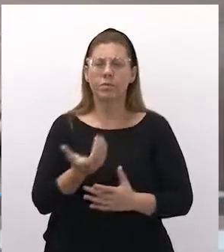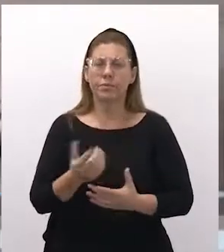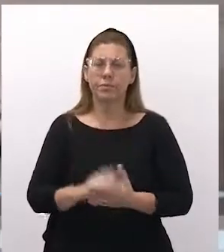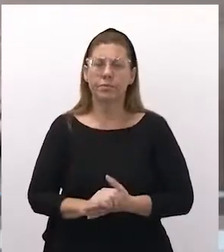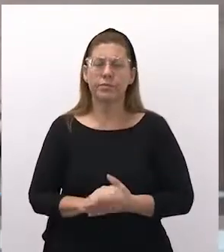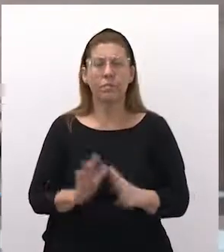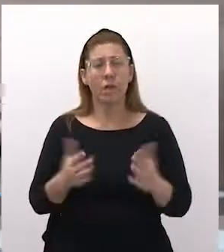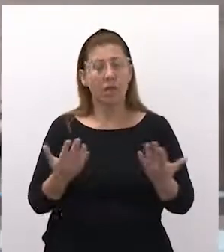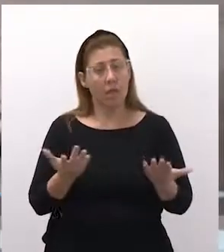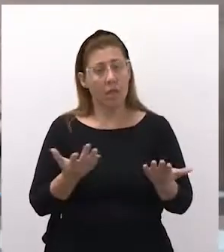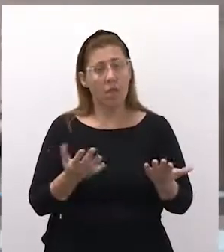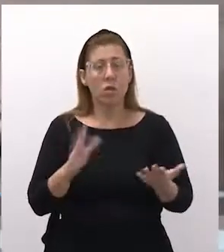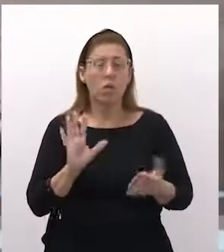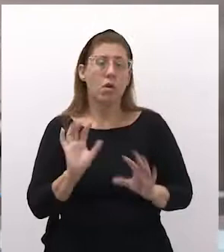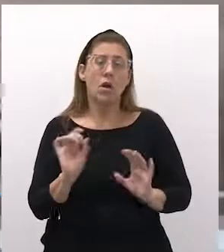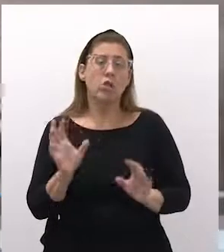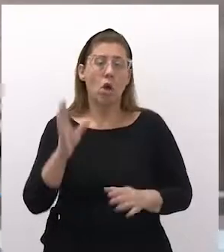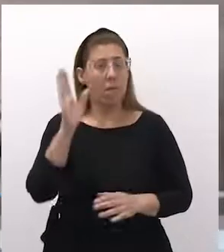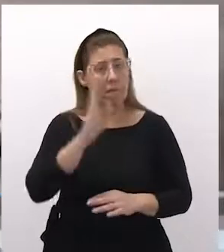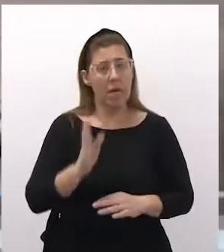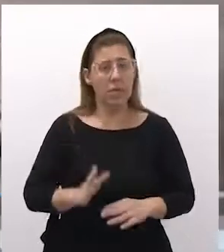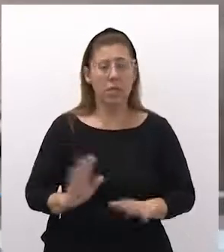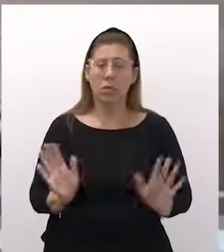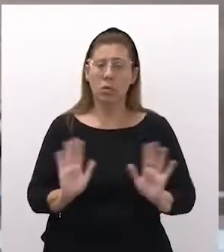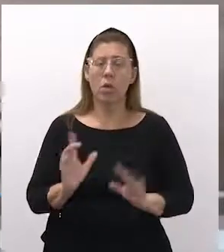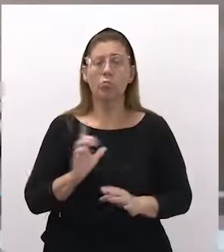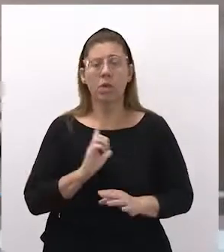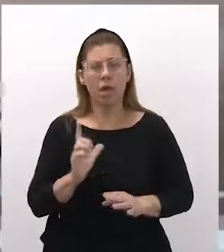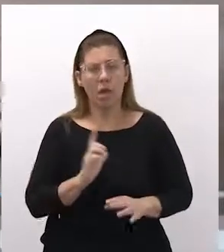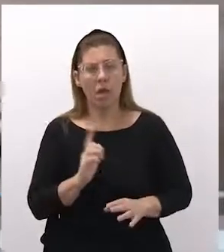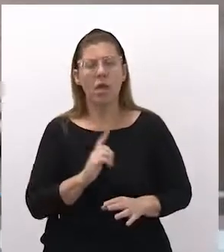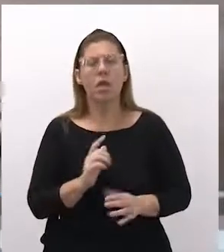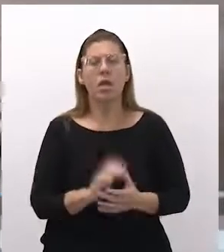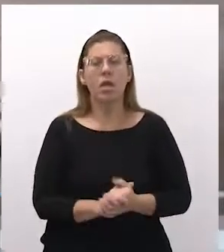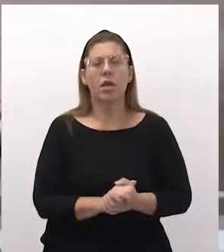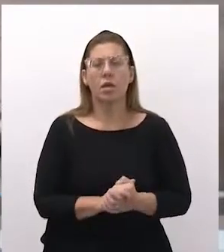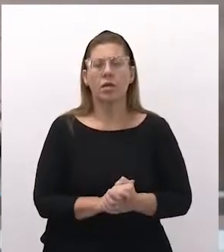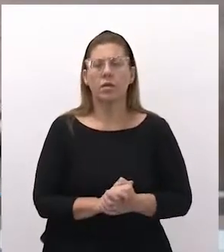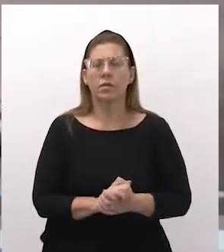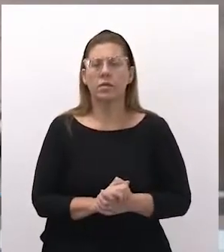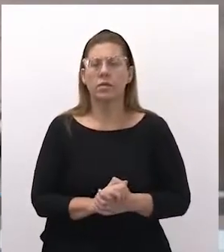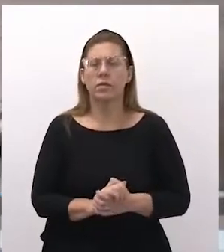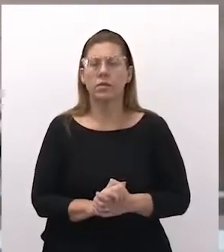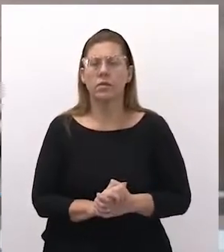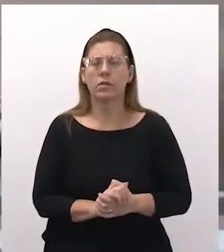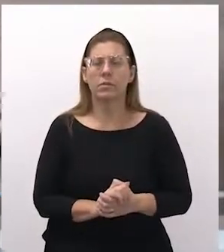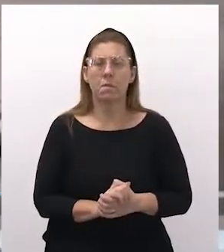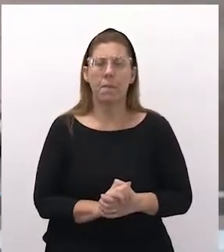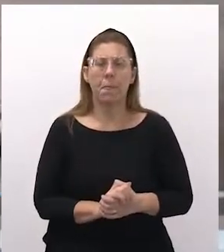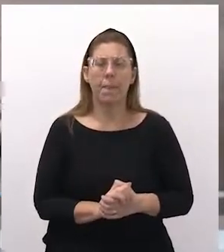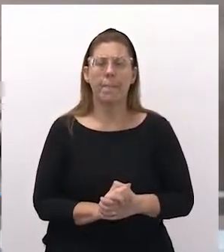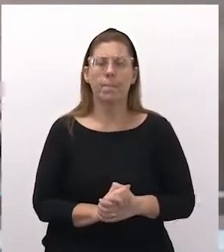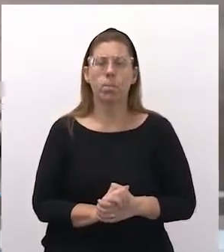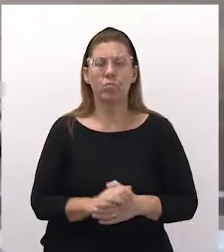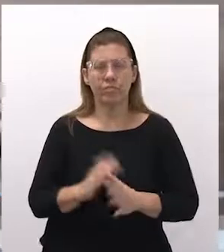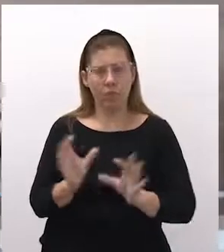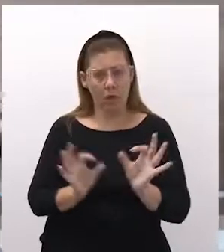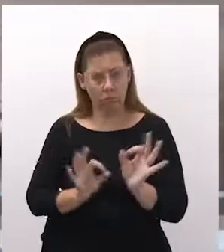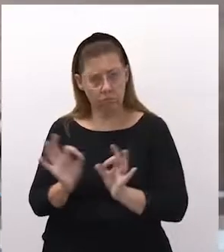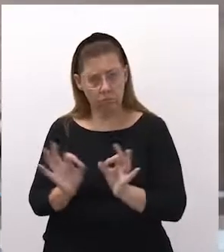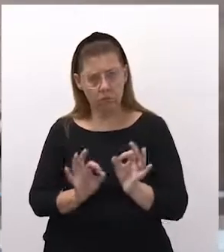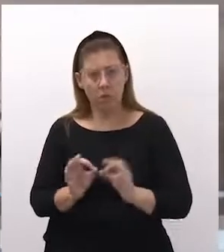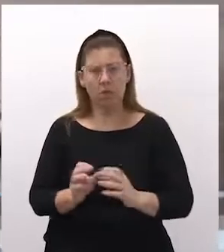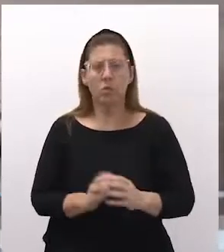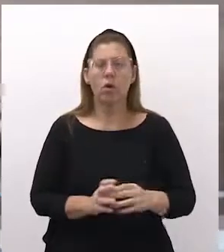Na verdade, não é só o Brasil, né? A gente tem, como vocês devem saber, a OIT, que é a Organização Internacional